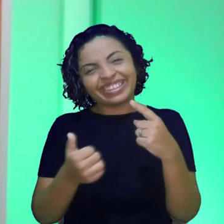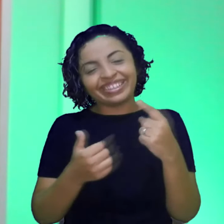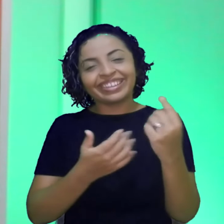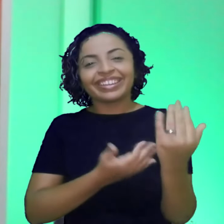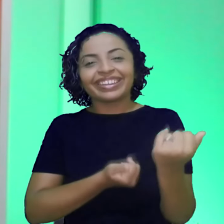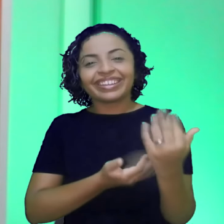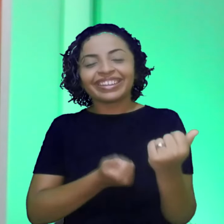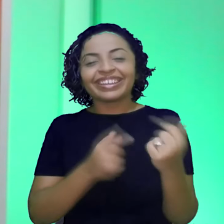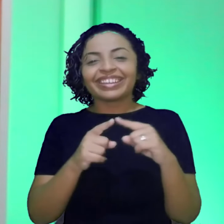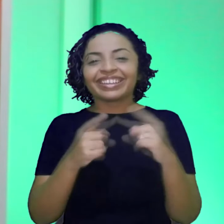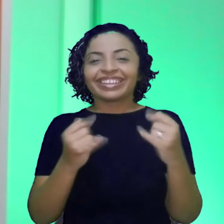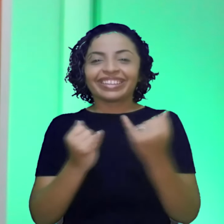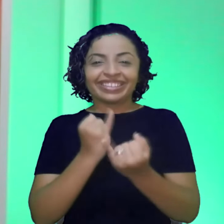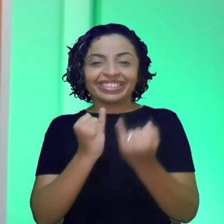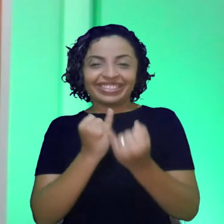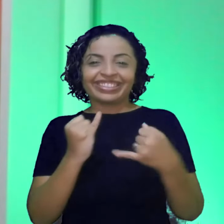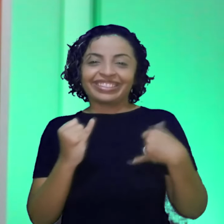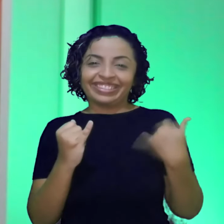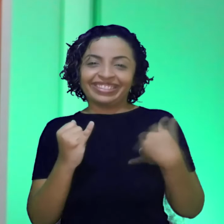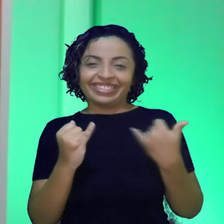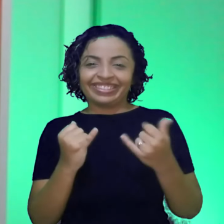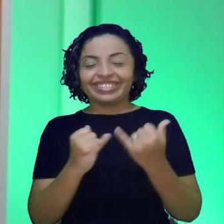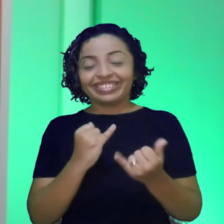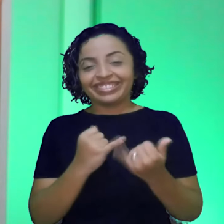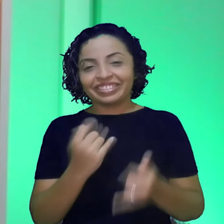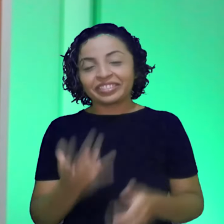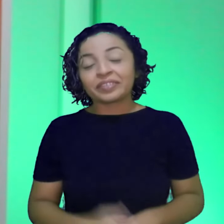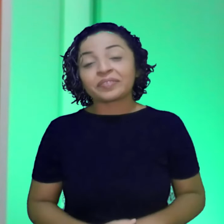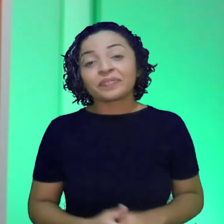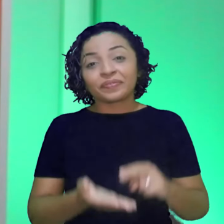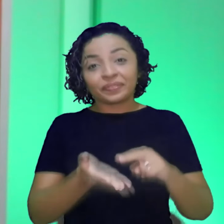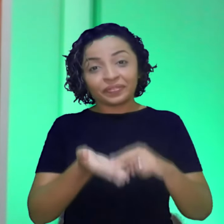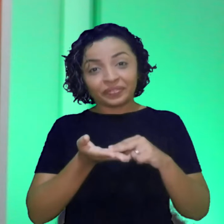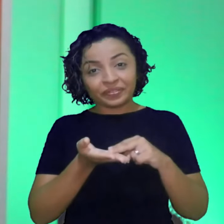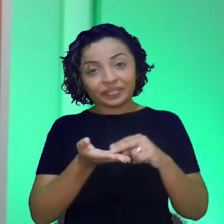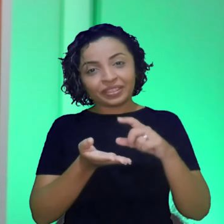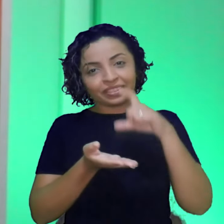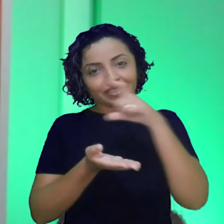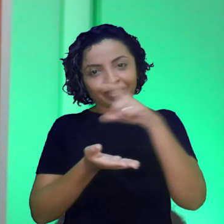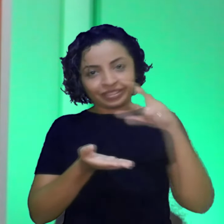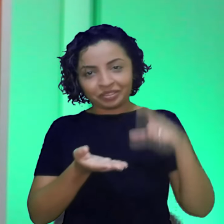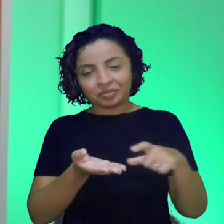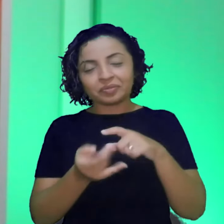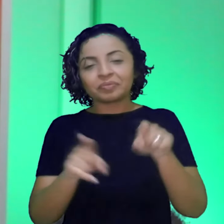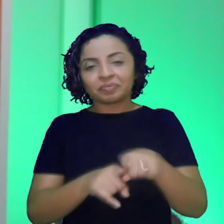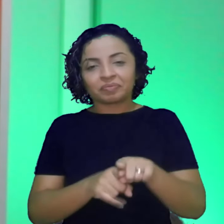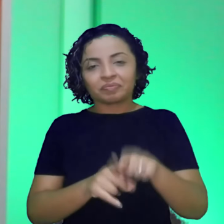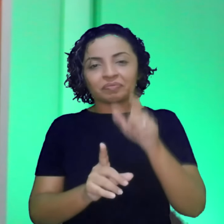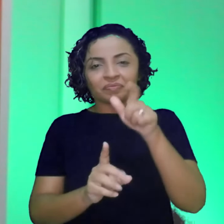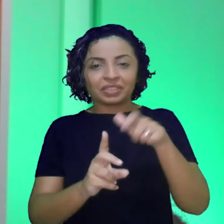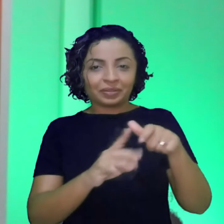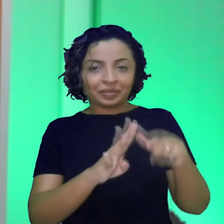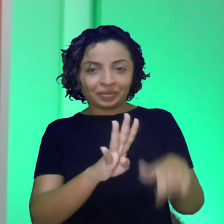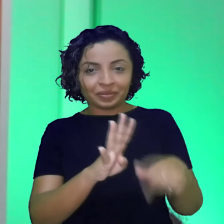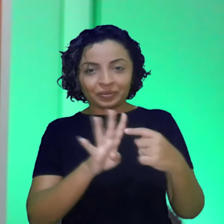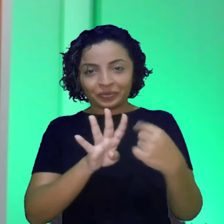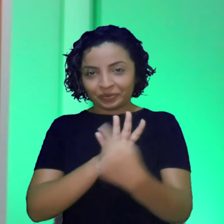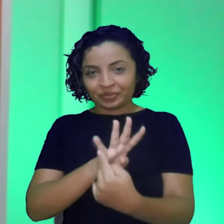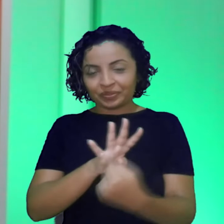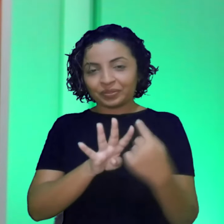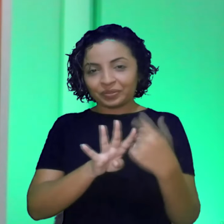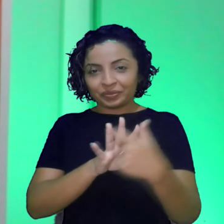idade. Vieram os postais também, acho que representando cada um desses personagens que eu falei. Uma maçã